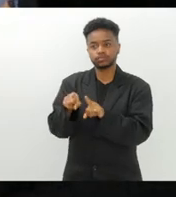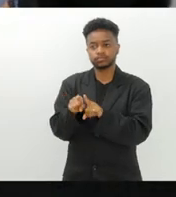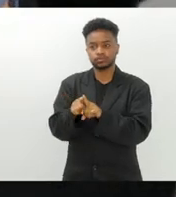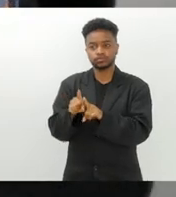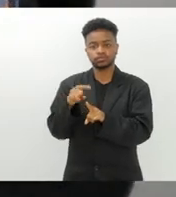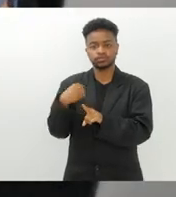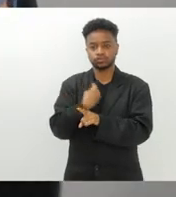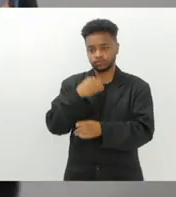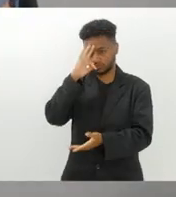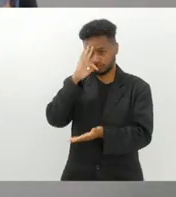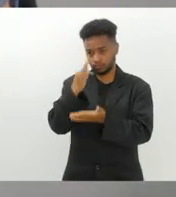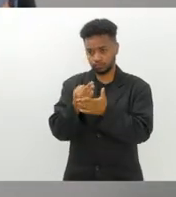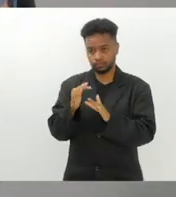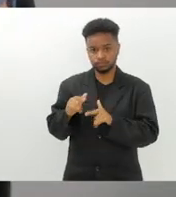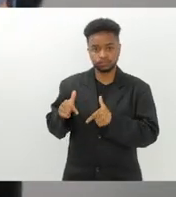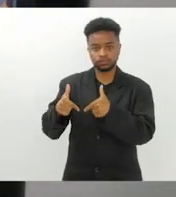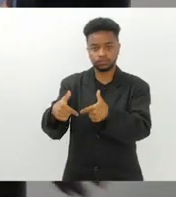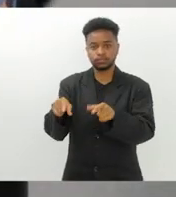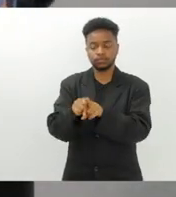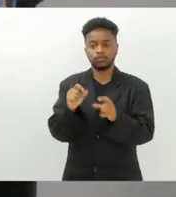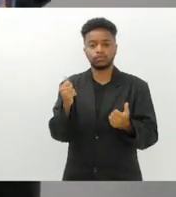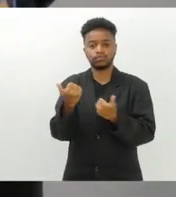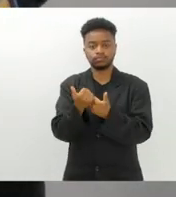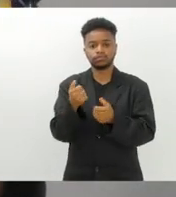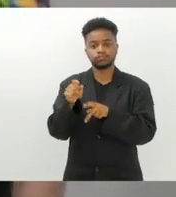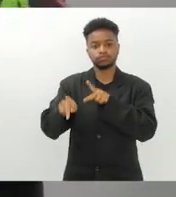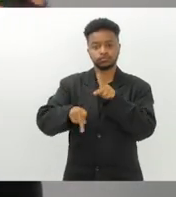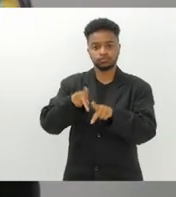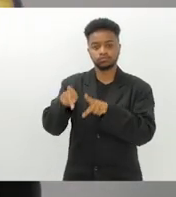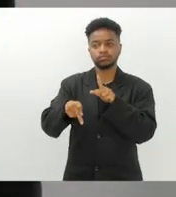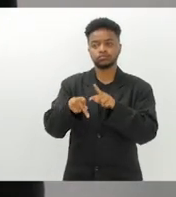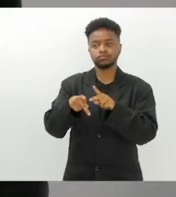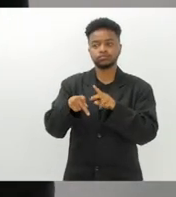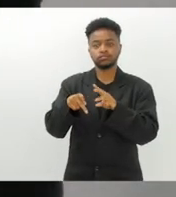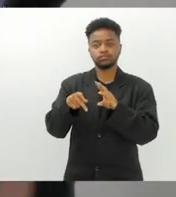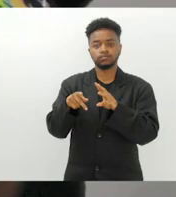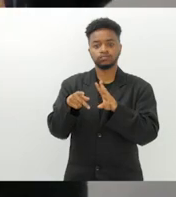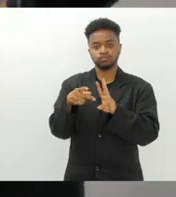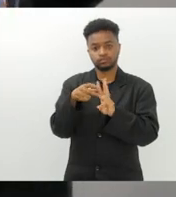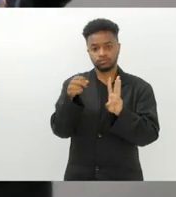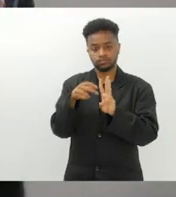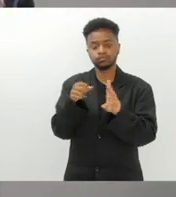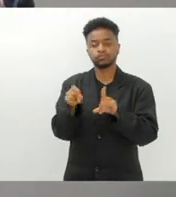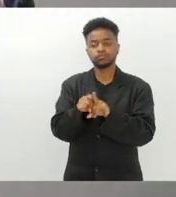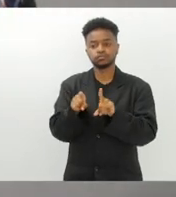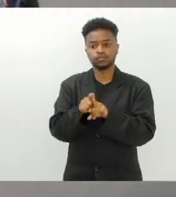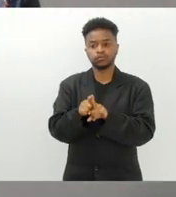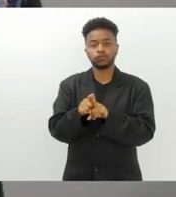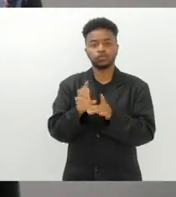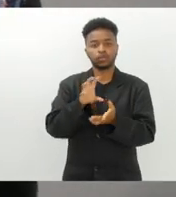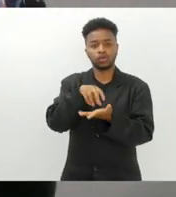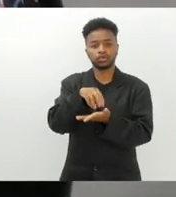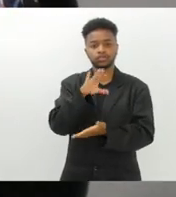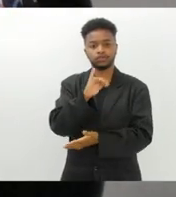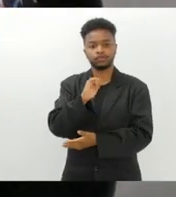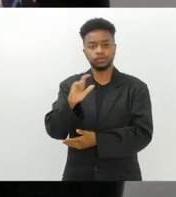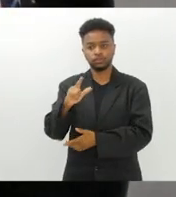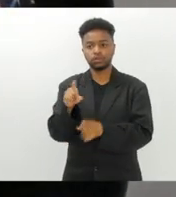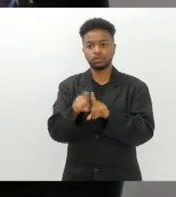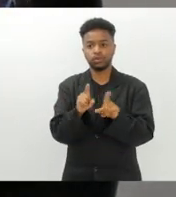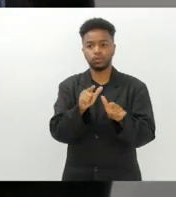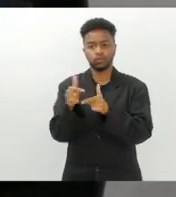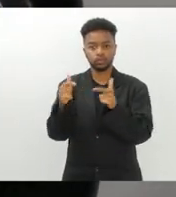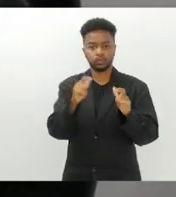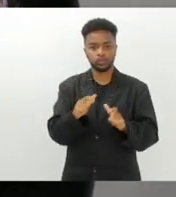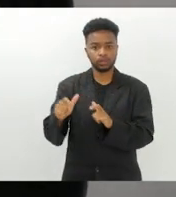povos originários, e também uma promoção maior, tanto para a sociedade civil quanto para esses órgãos que já estão constituídos em relação à